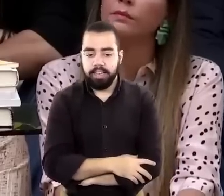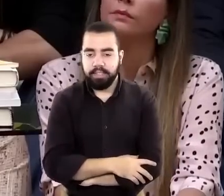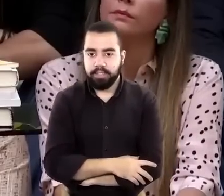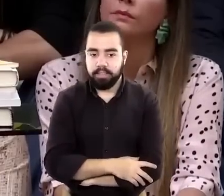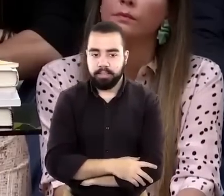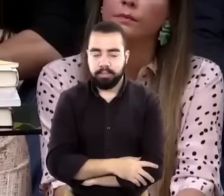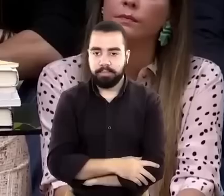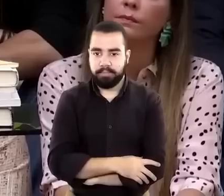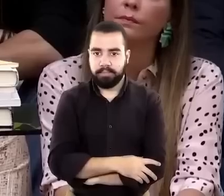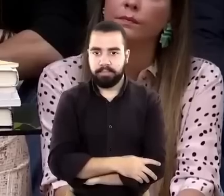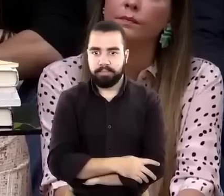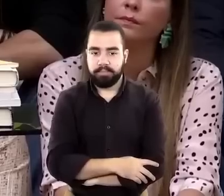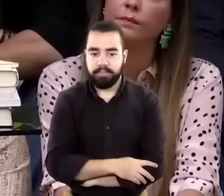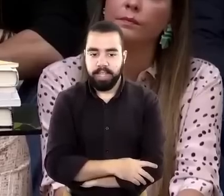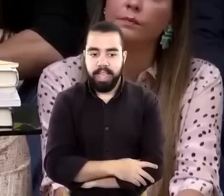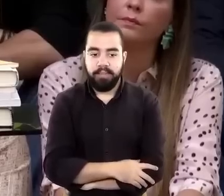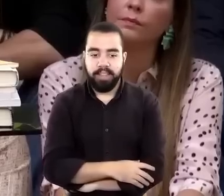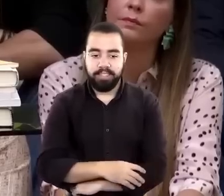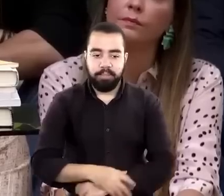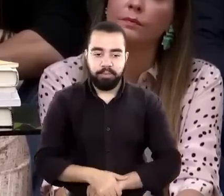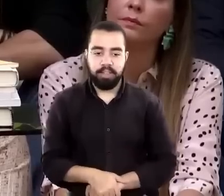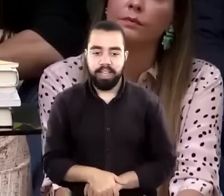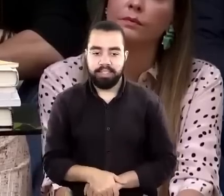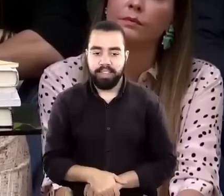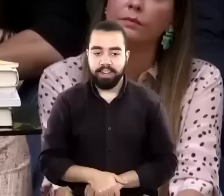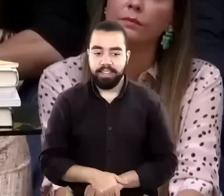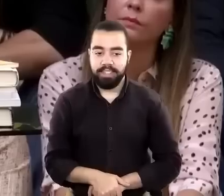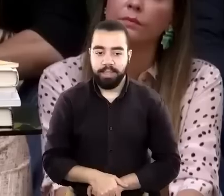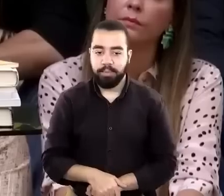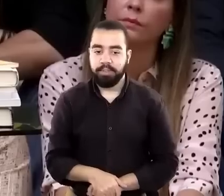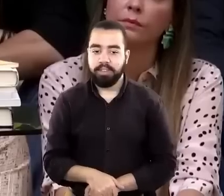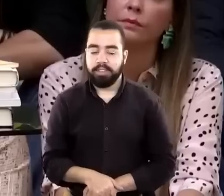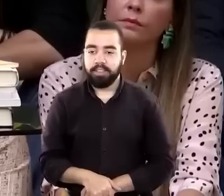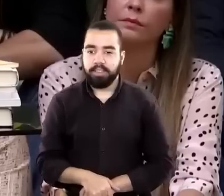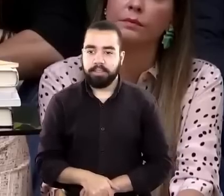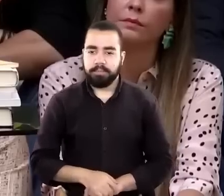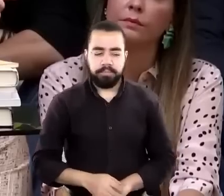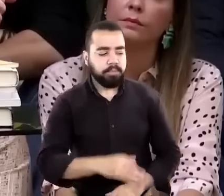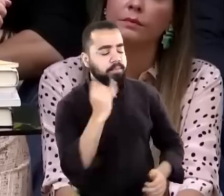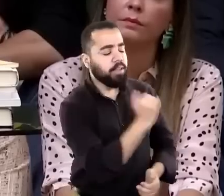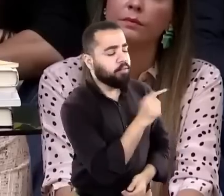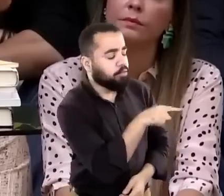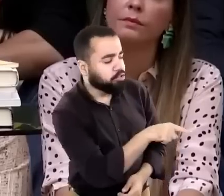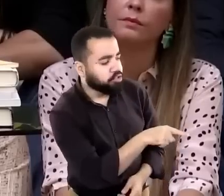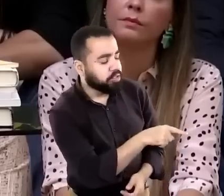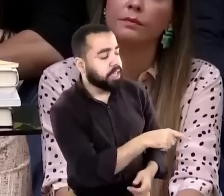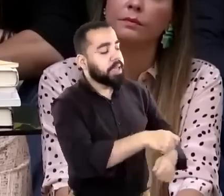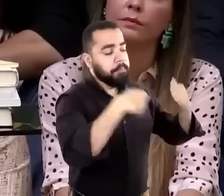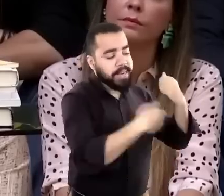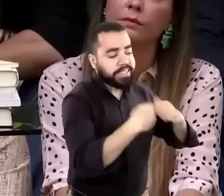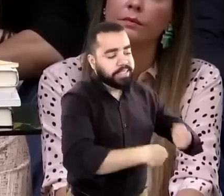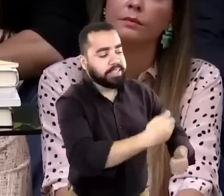que Zorobabel pudesse concluir aquela obra, que ele tinha competência para terminar o